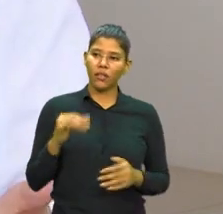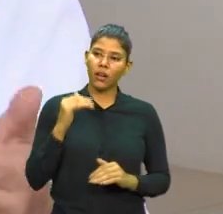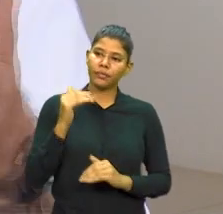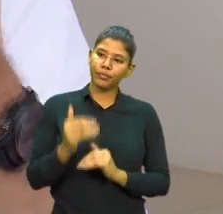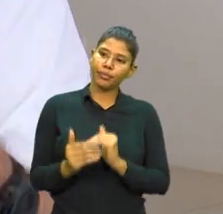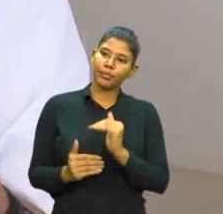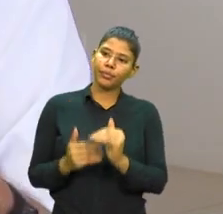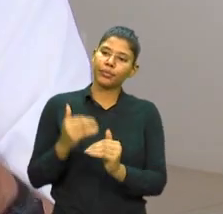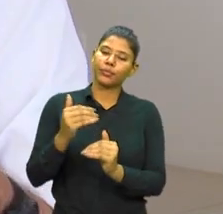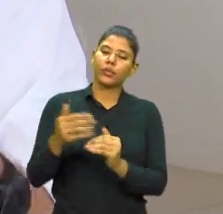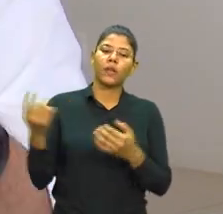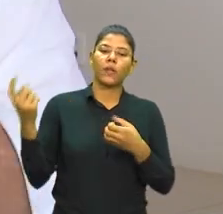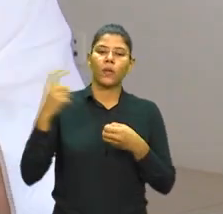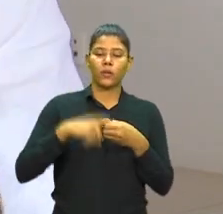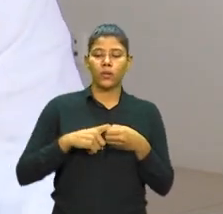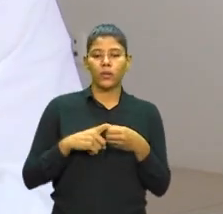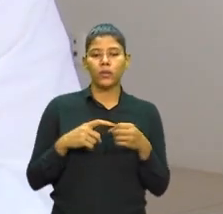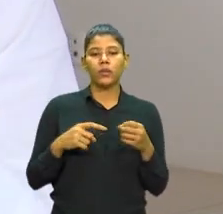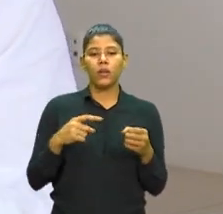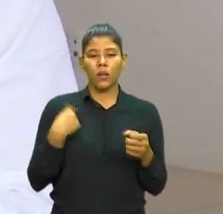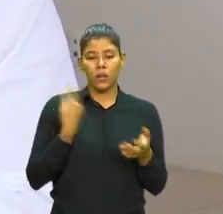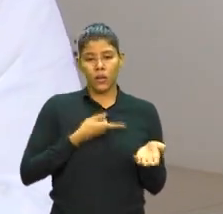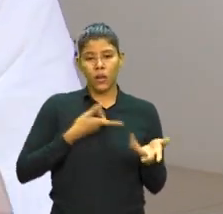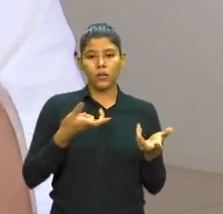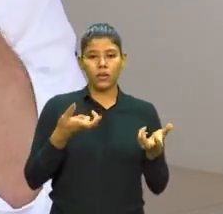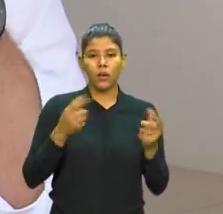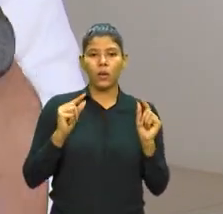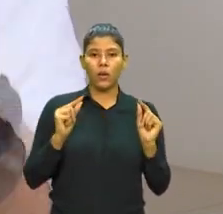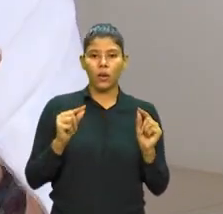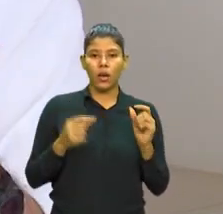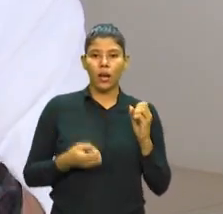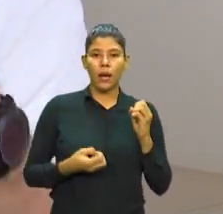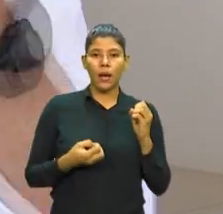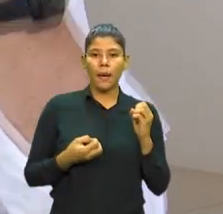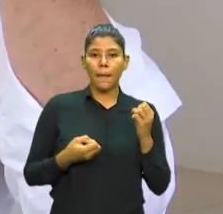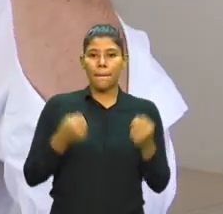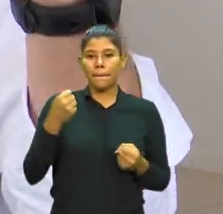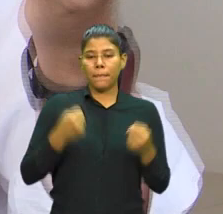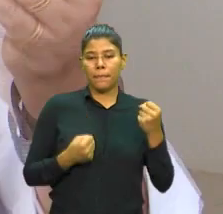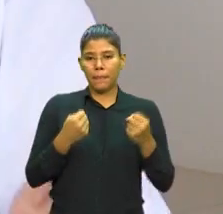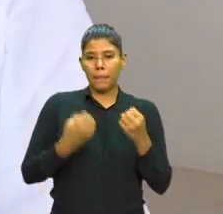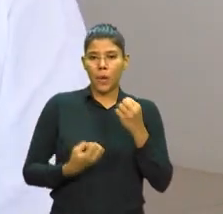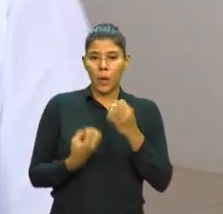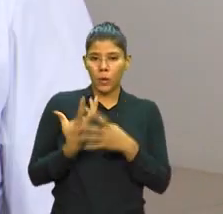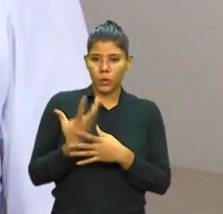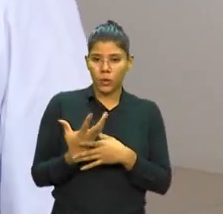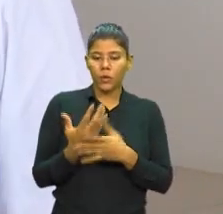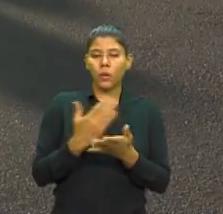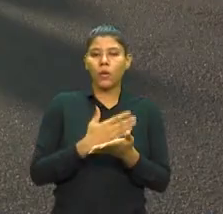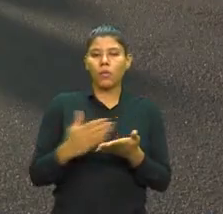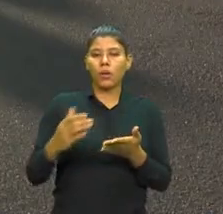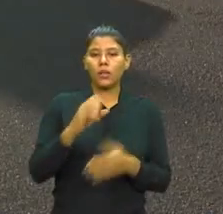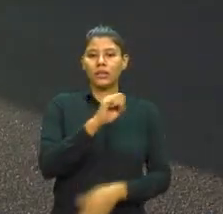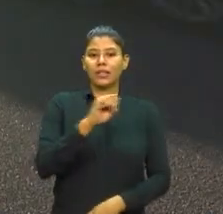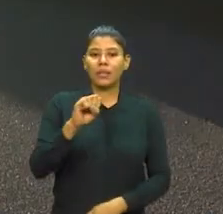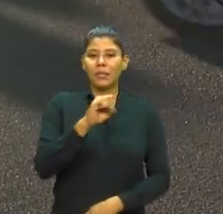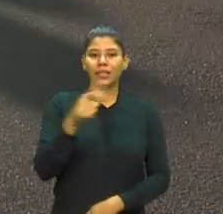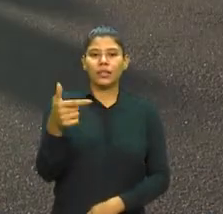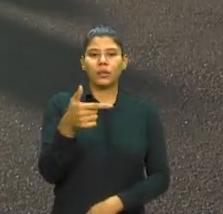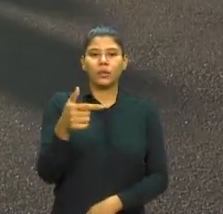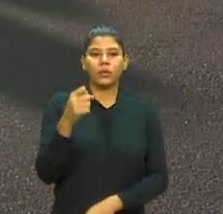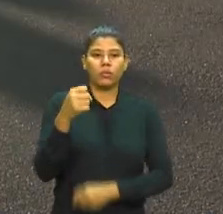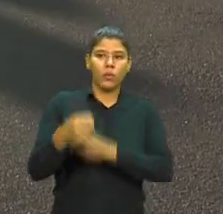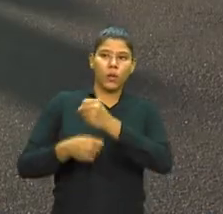tempo e a nossa expectativa é que a produção de veículos se normalize a partir do segundo semestre do ano que vem de acordo com uma